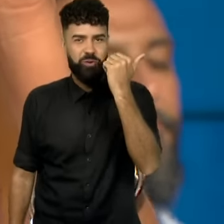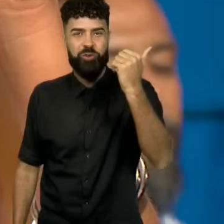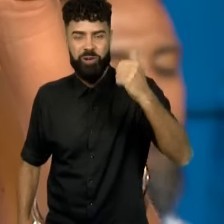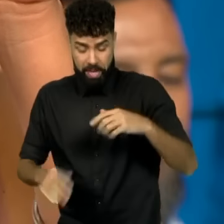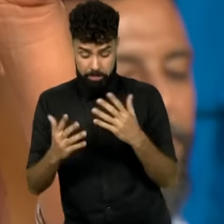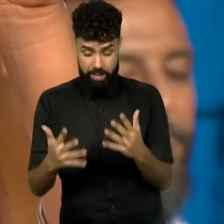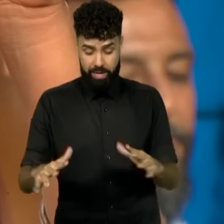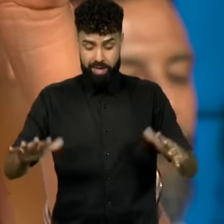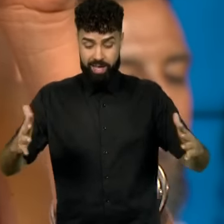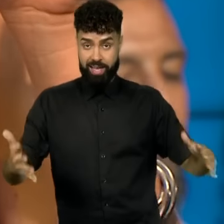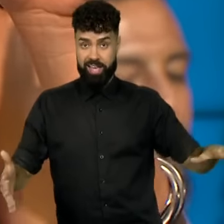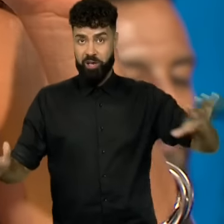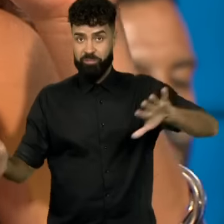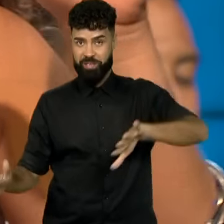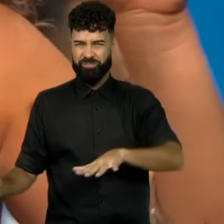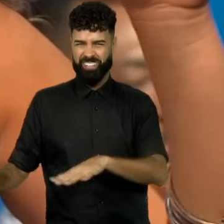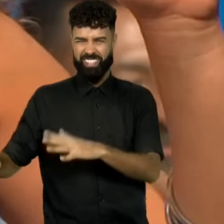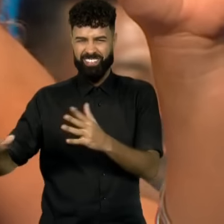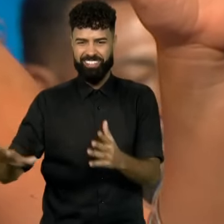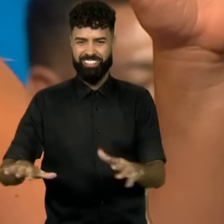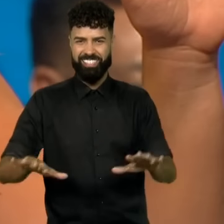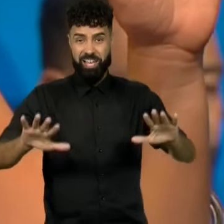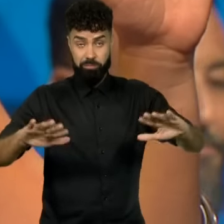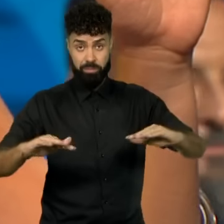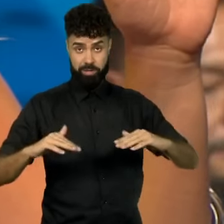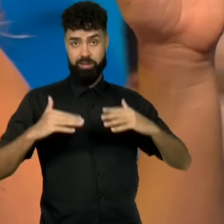foi beira-mar, foi